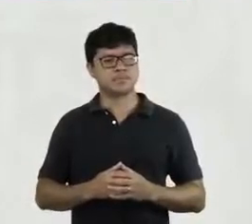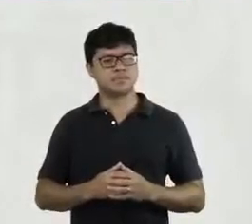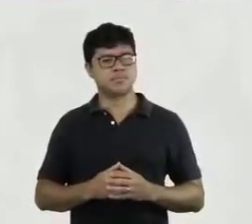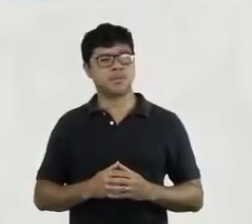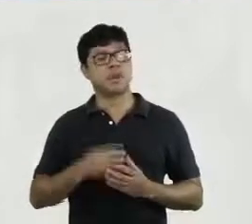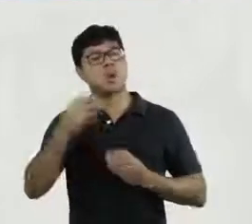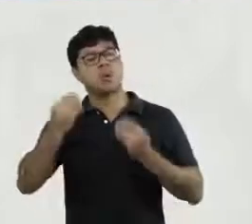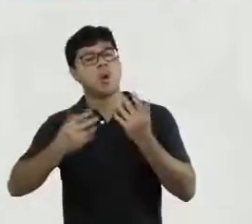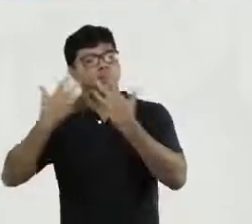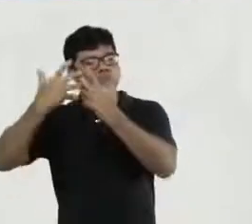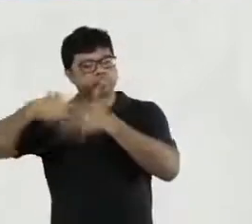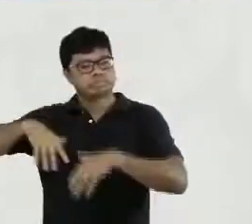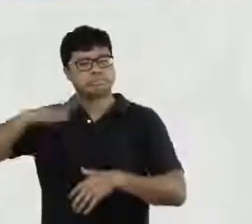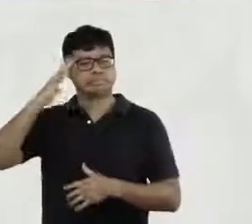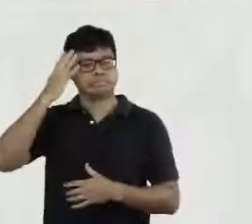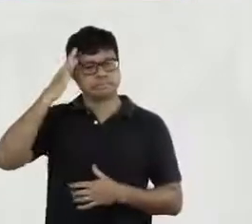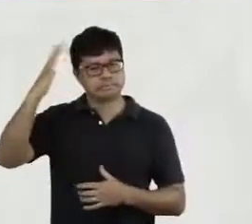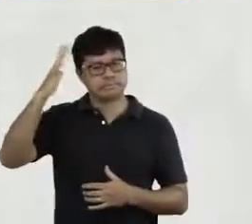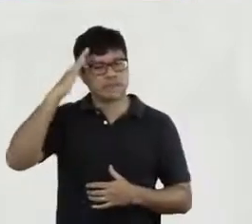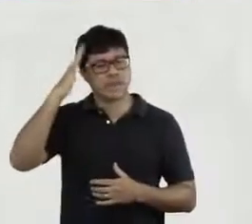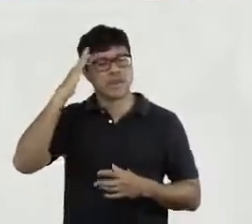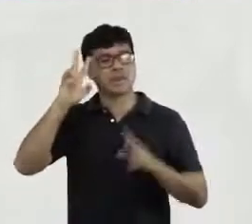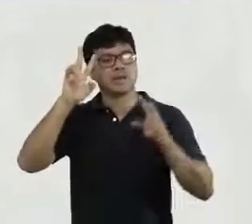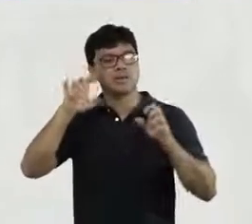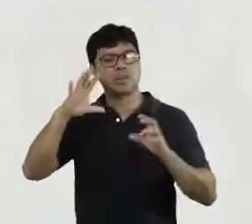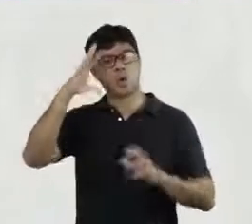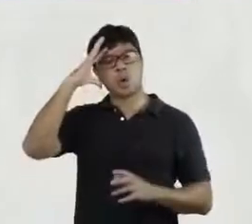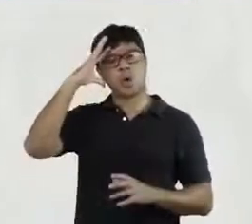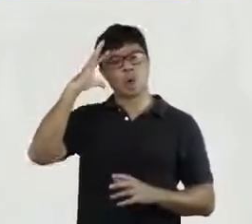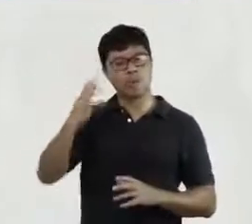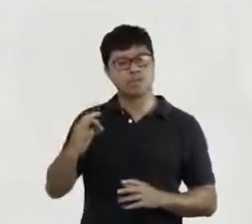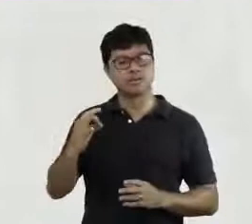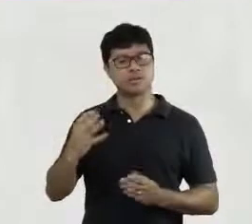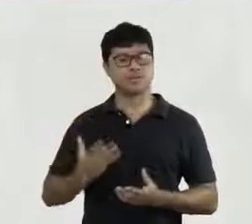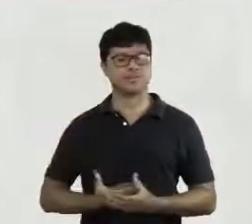Tem como pensar, como refletir acerca dessa compreensão?